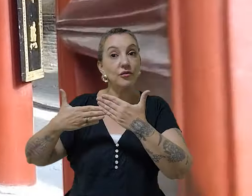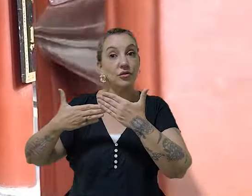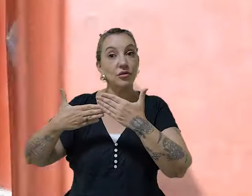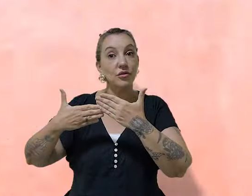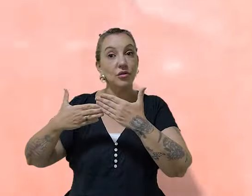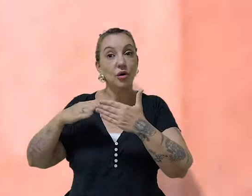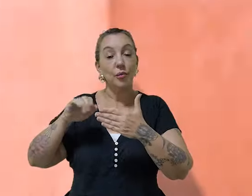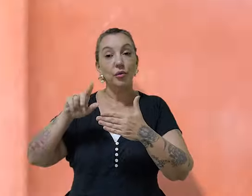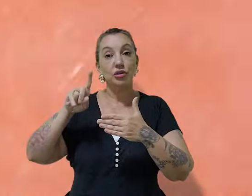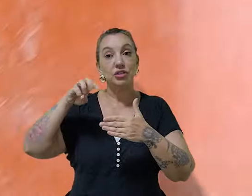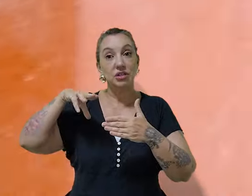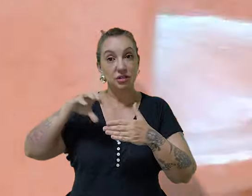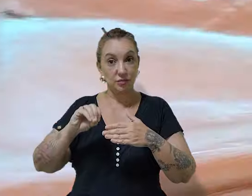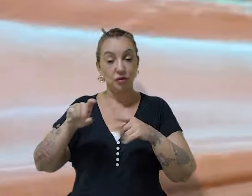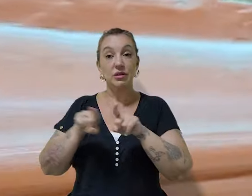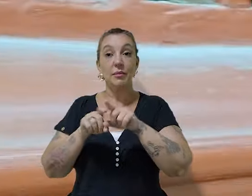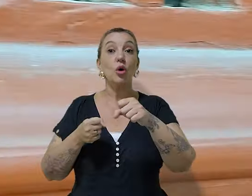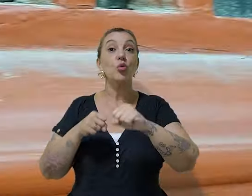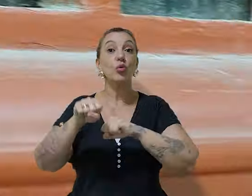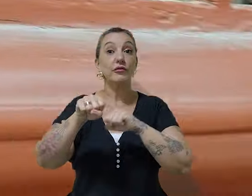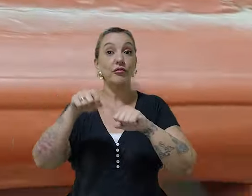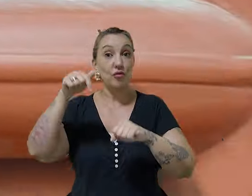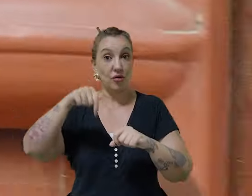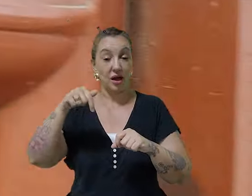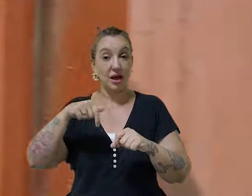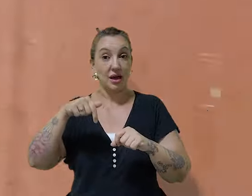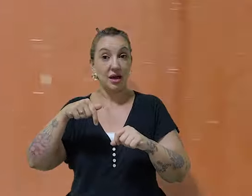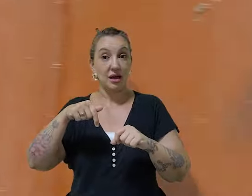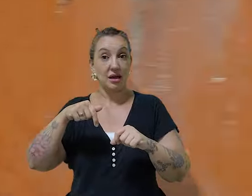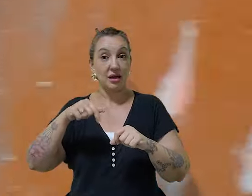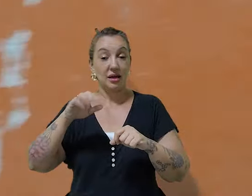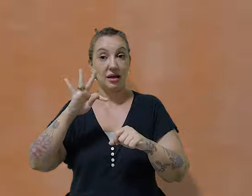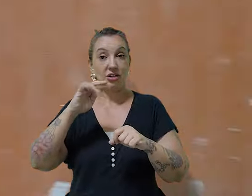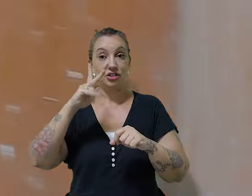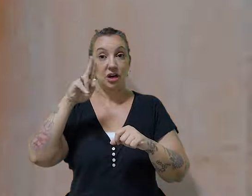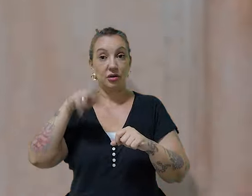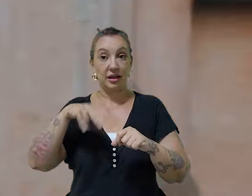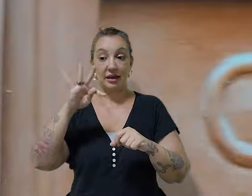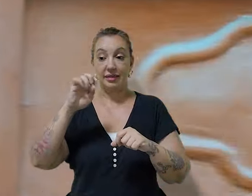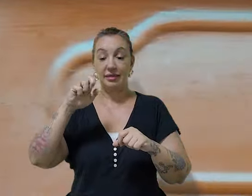do budismo e do Kung Fu aqui no Templo Shaolin.